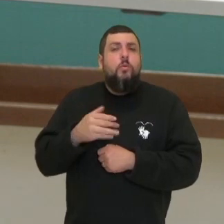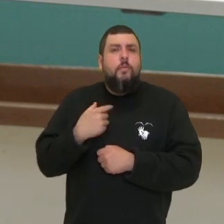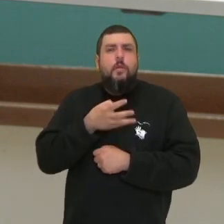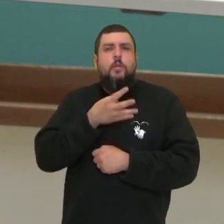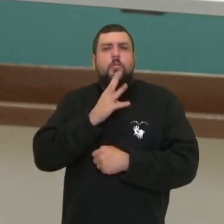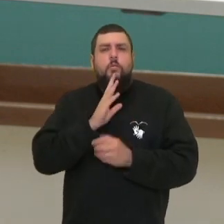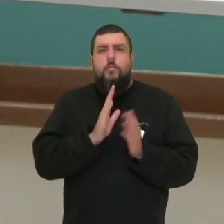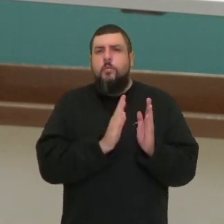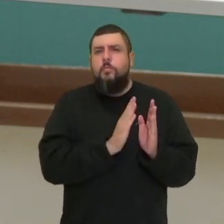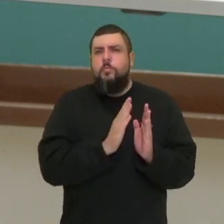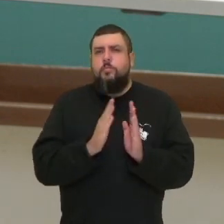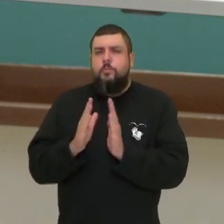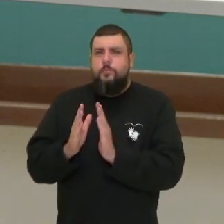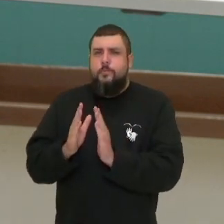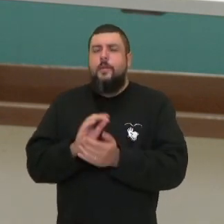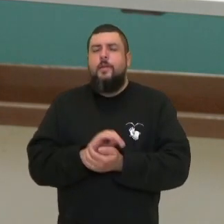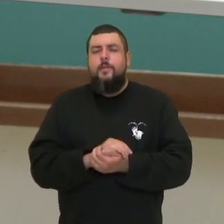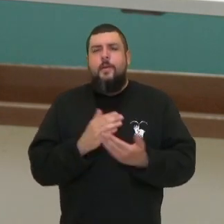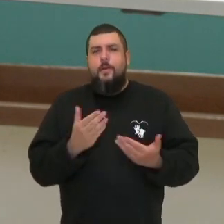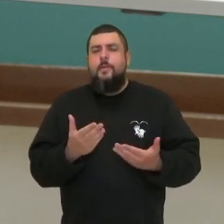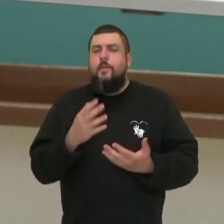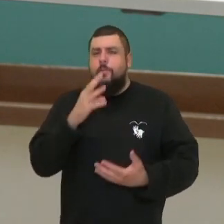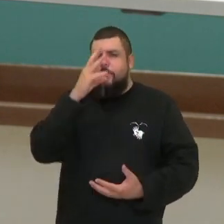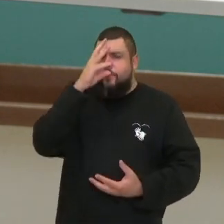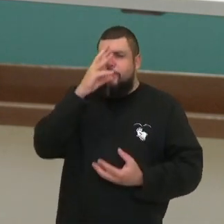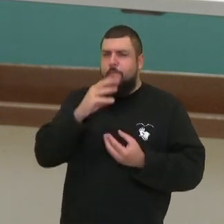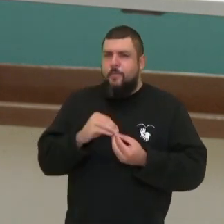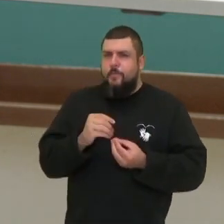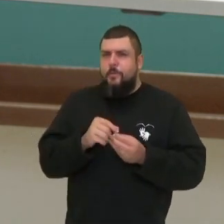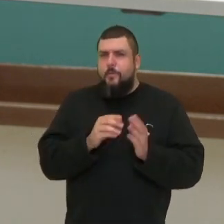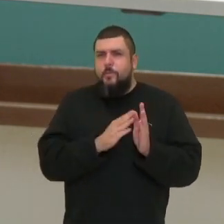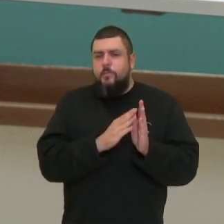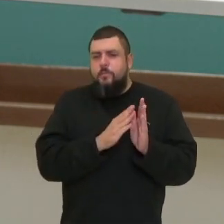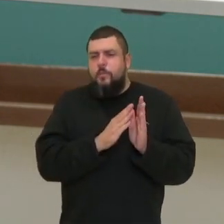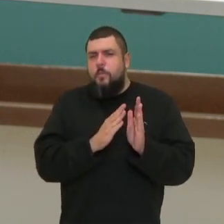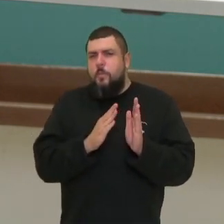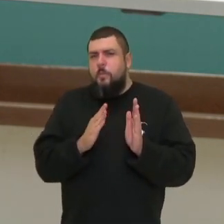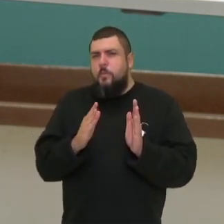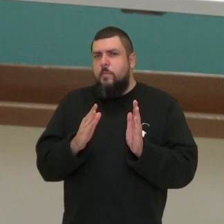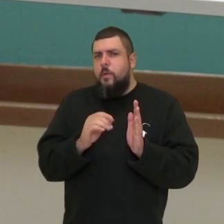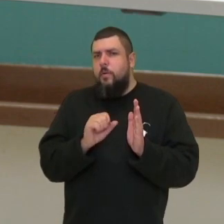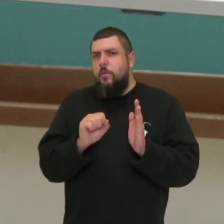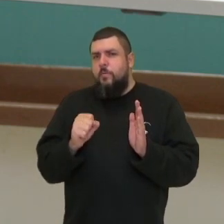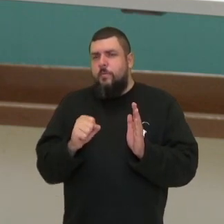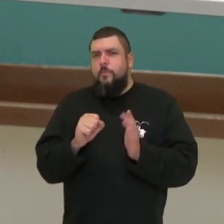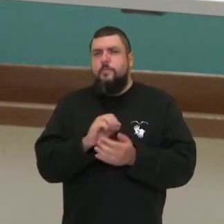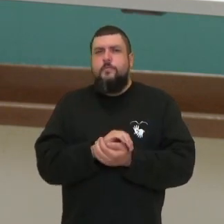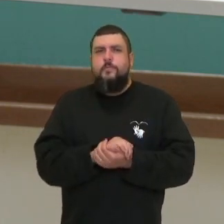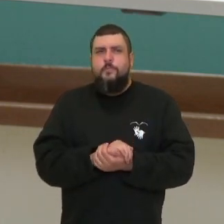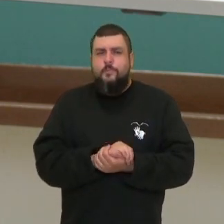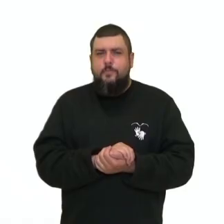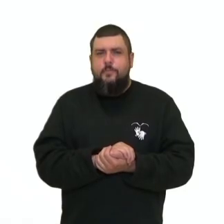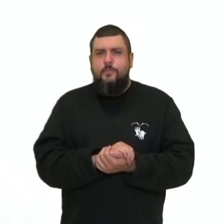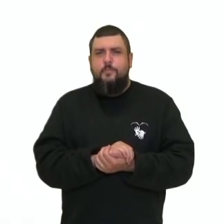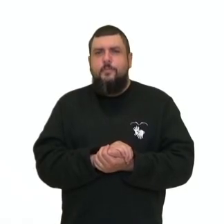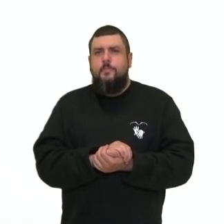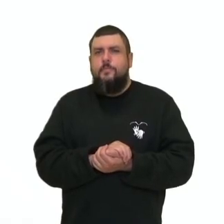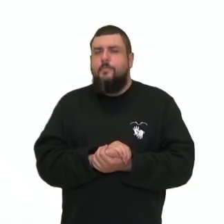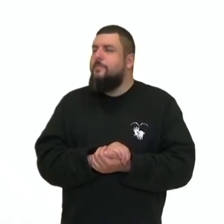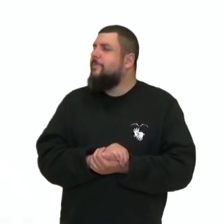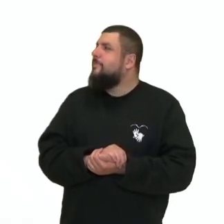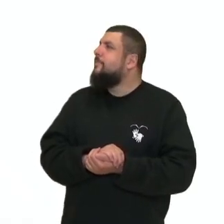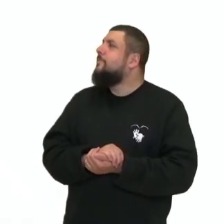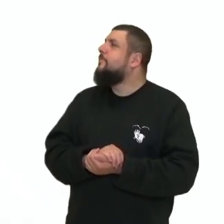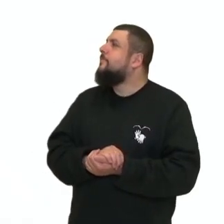então seria tranquilo de encontrar o oitavo termo, era só prosseguir. Você percebeu